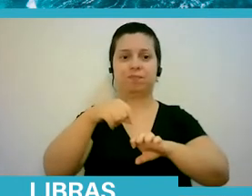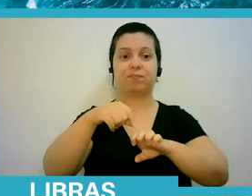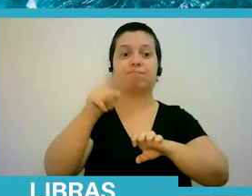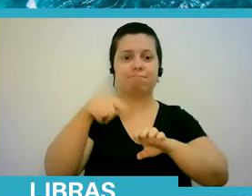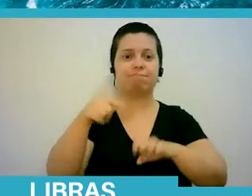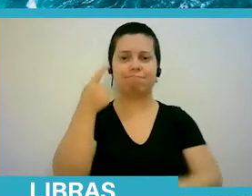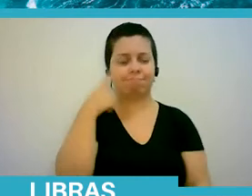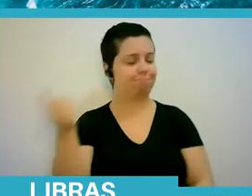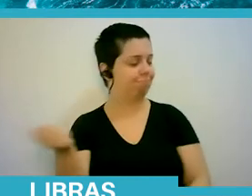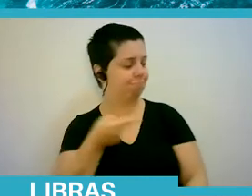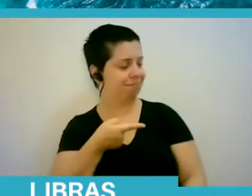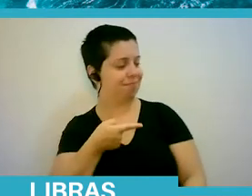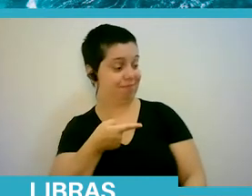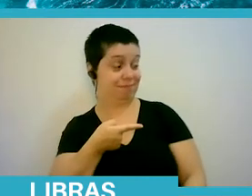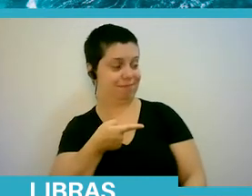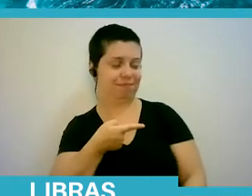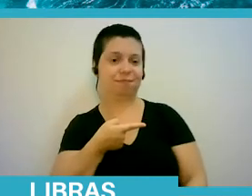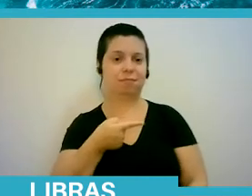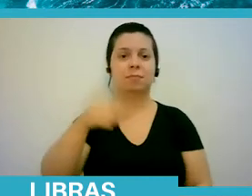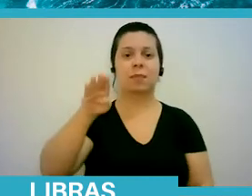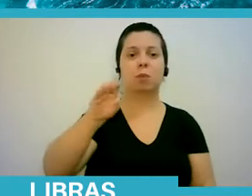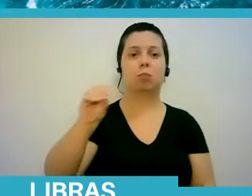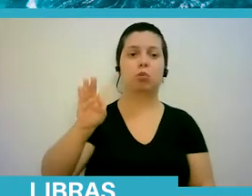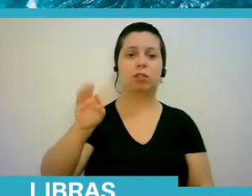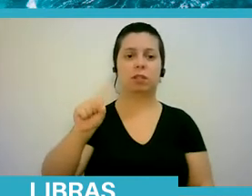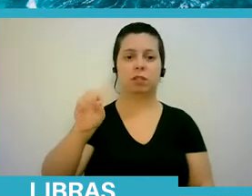bootstrapping, principalmente aí para a gente conseguir